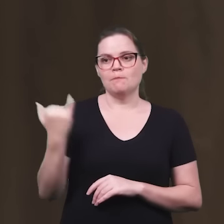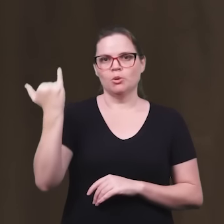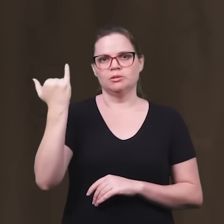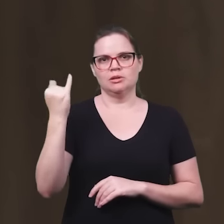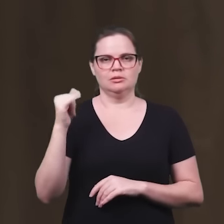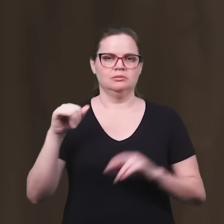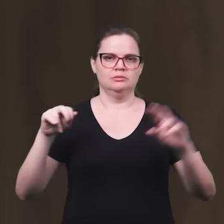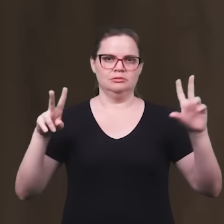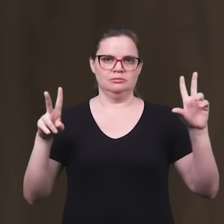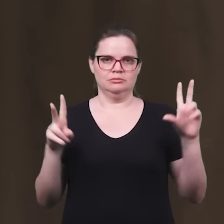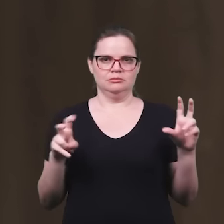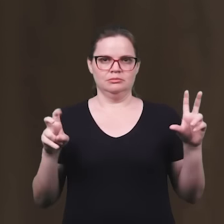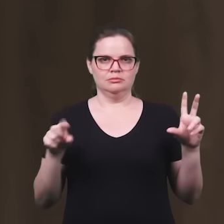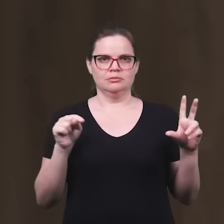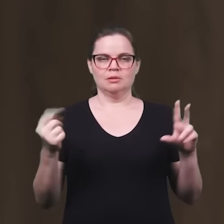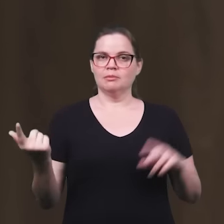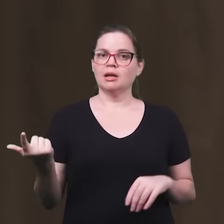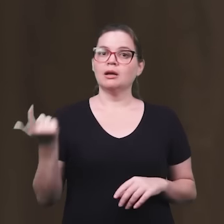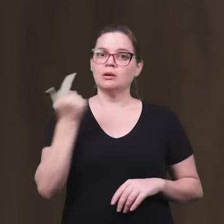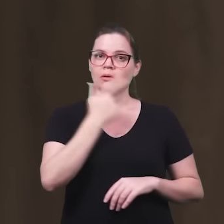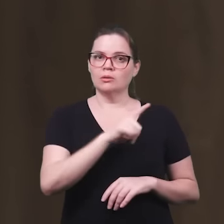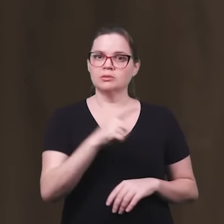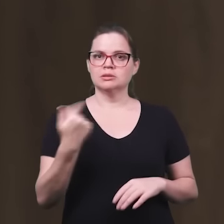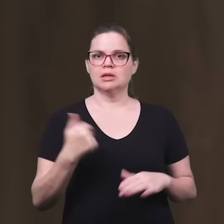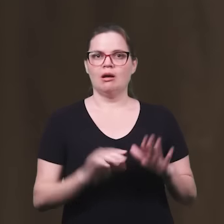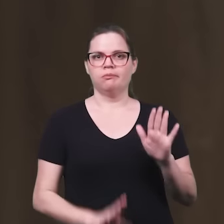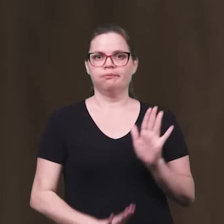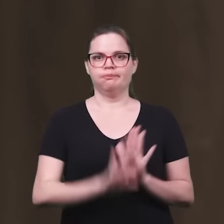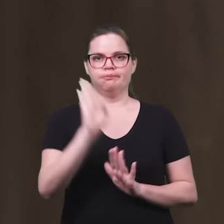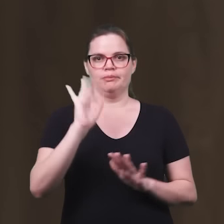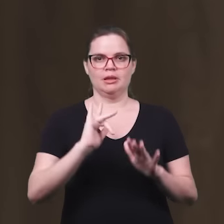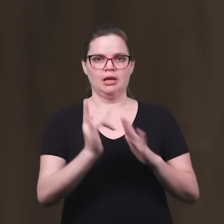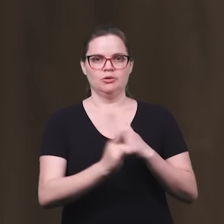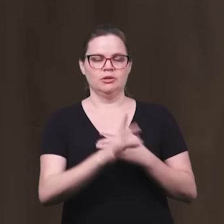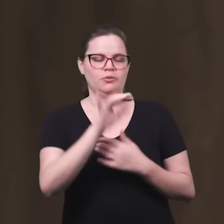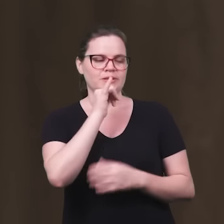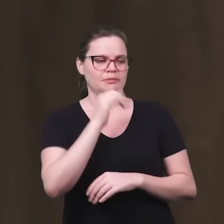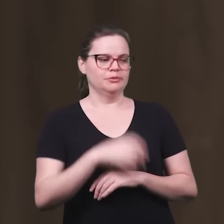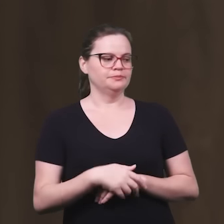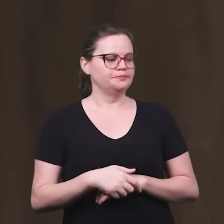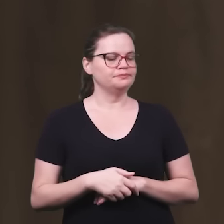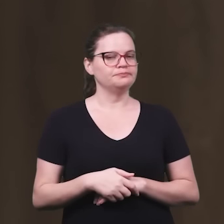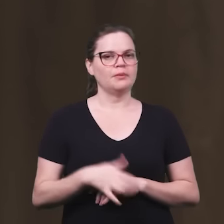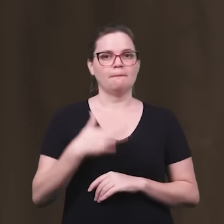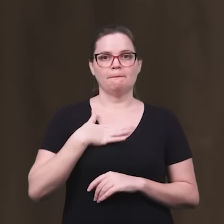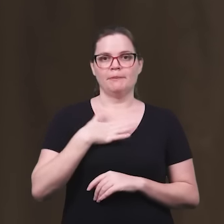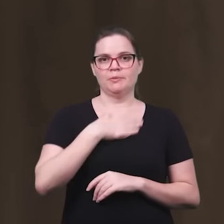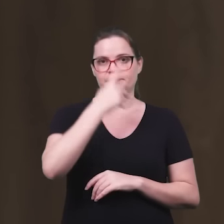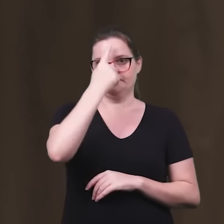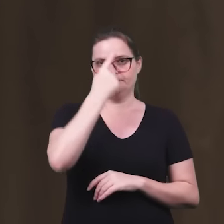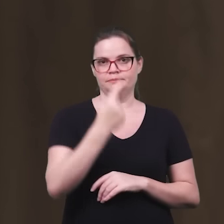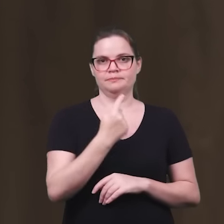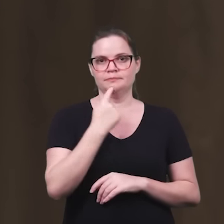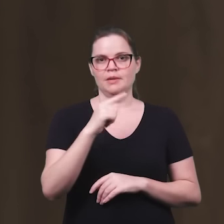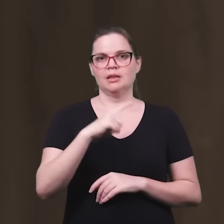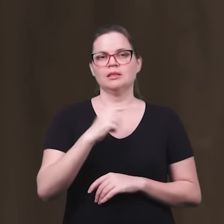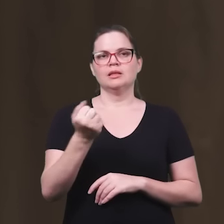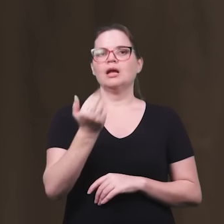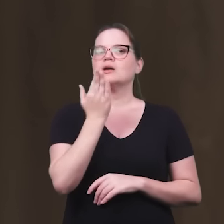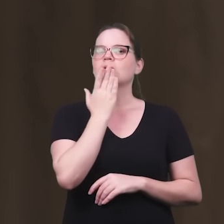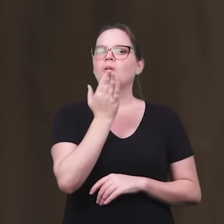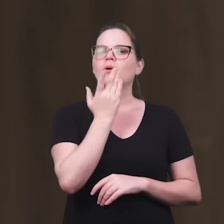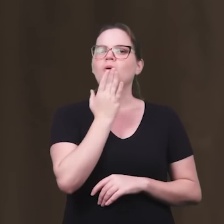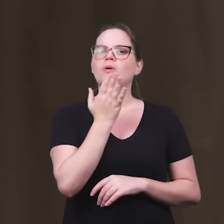importante para se alcançar o sucesso aí na rede social. Por exemplo, o meu perfil ele tem uma paleta